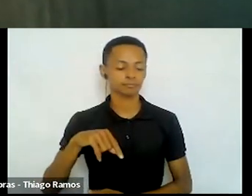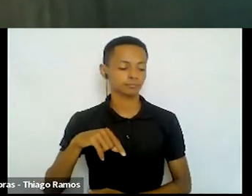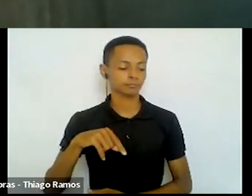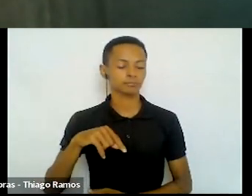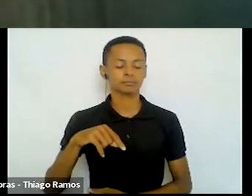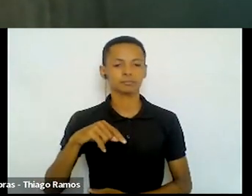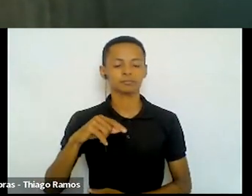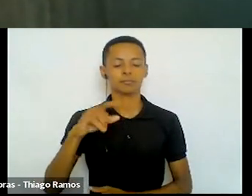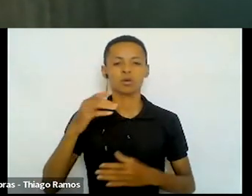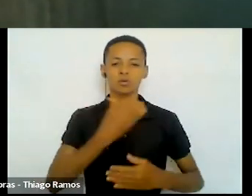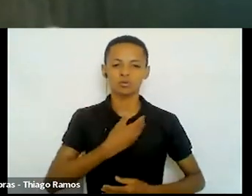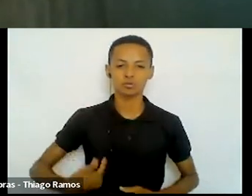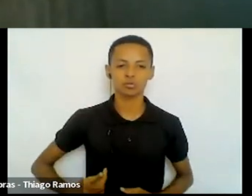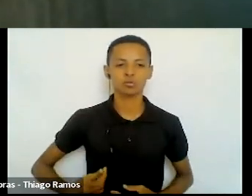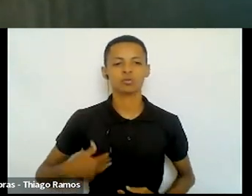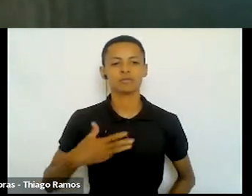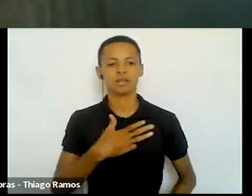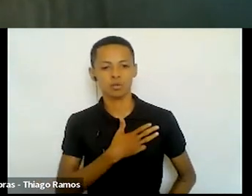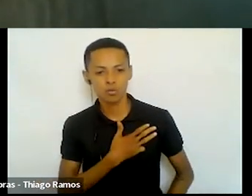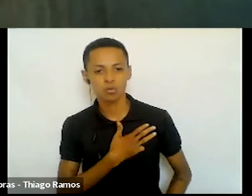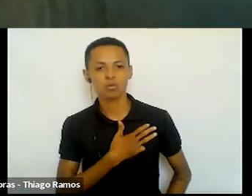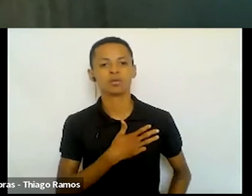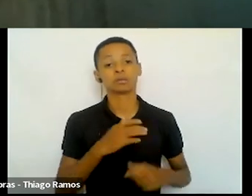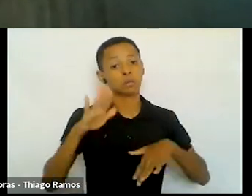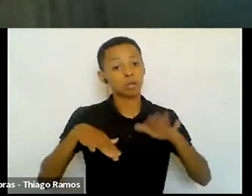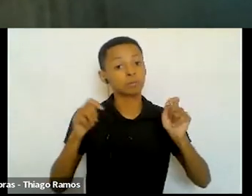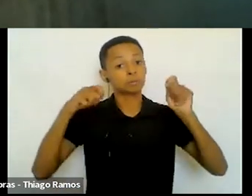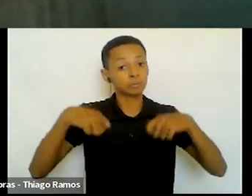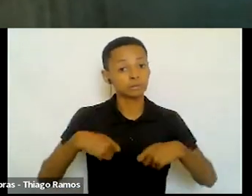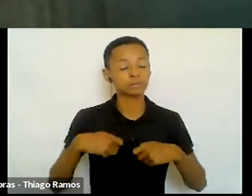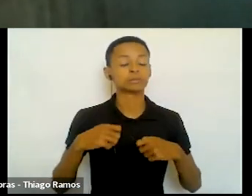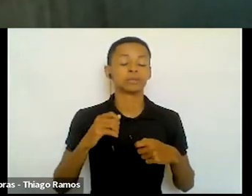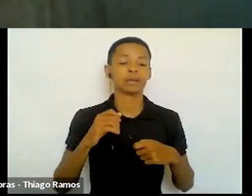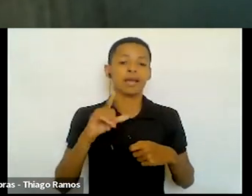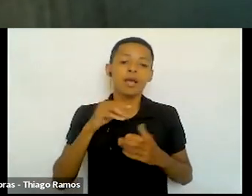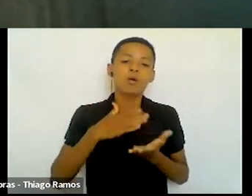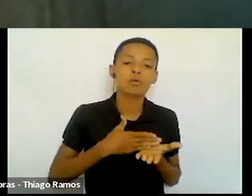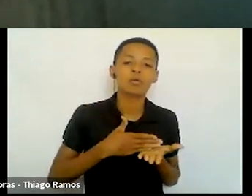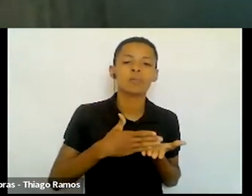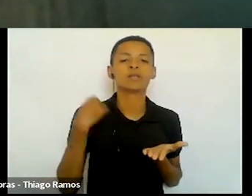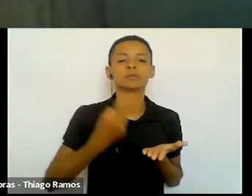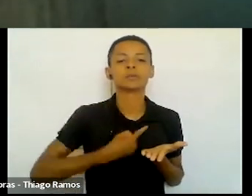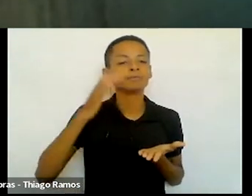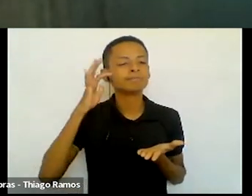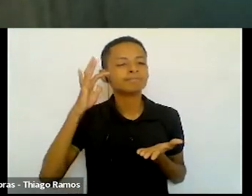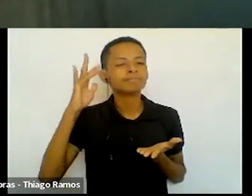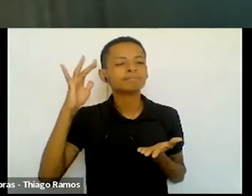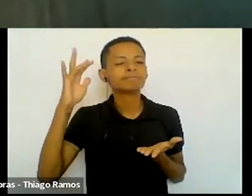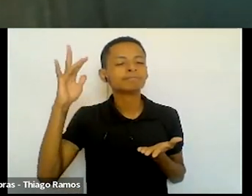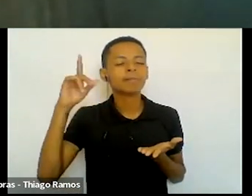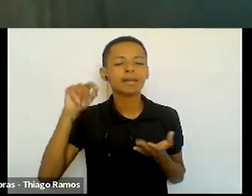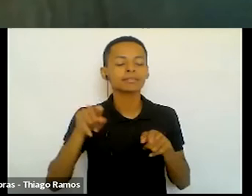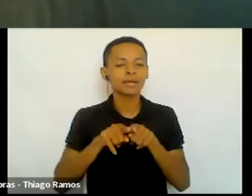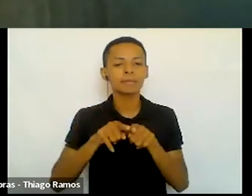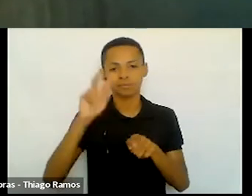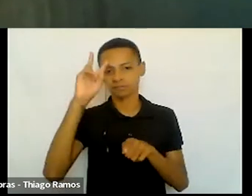de um governo Lula, né, de um possível governo Lula, é um começo para a gente começar a pensar e radicalizar. Eu